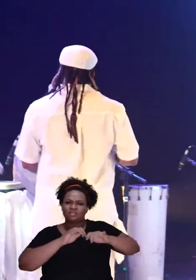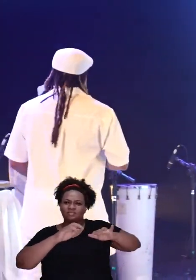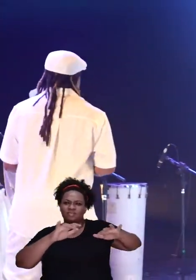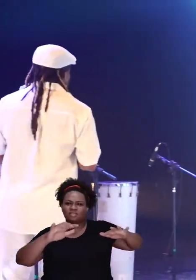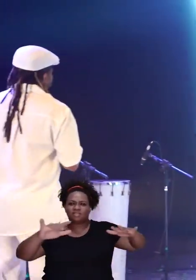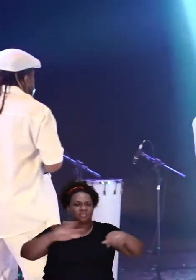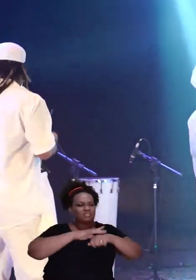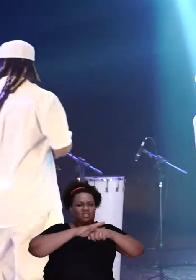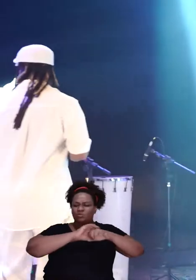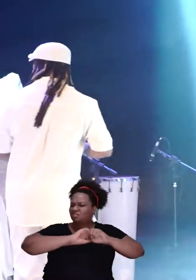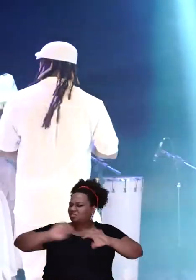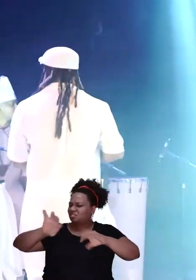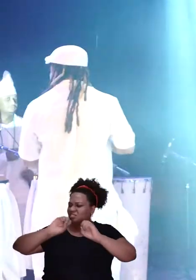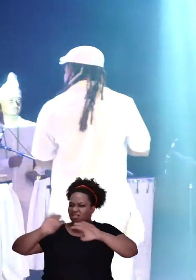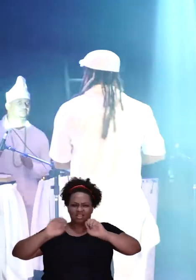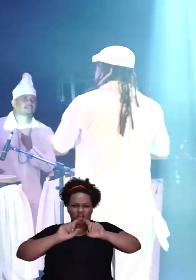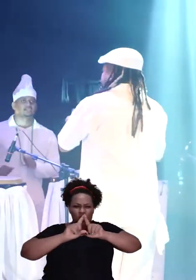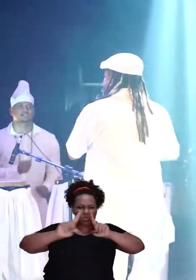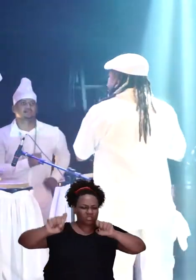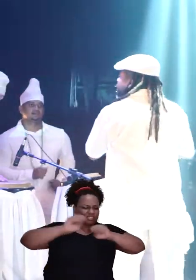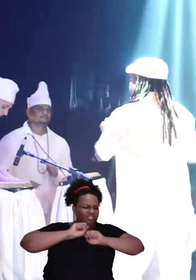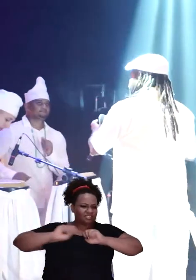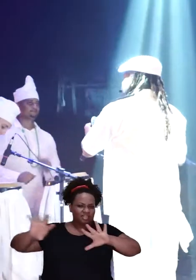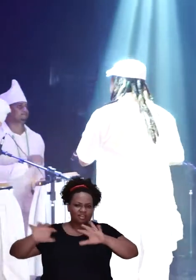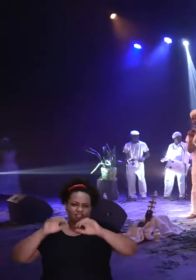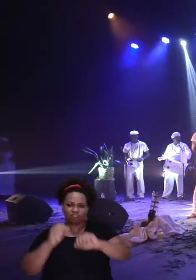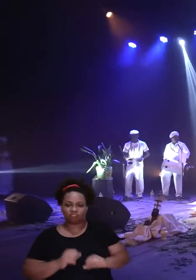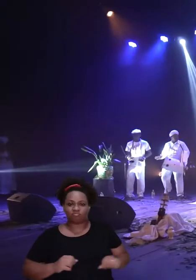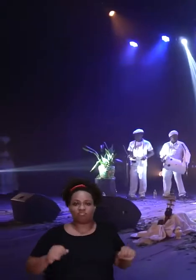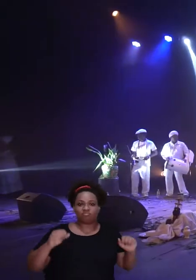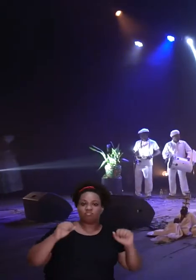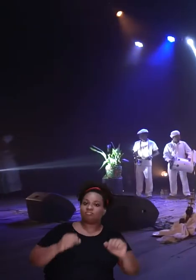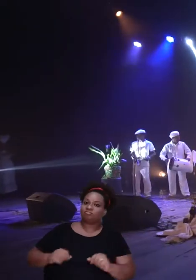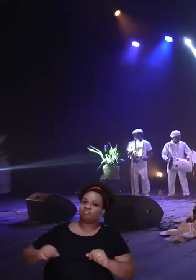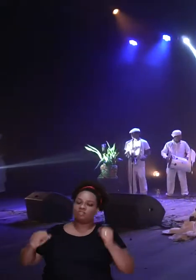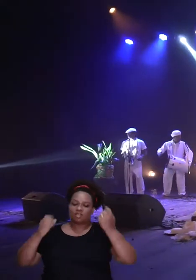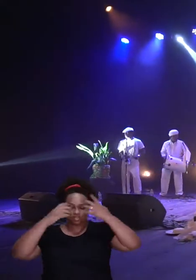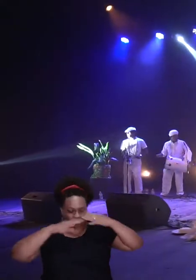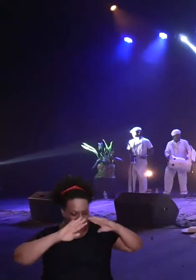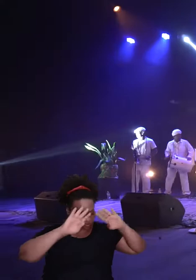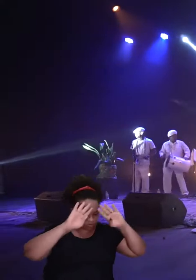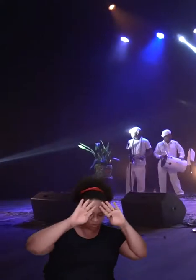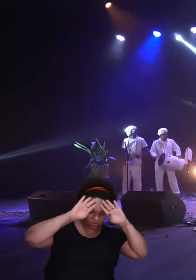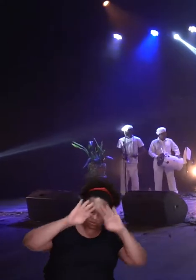doença da onde eu tenho nem vida foi longe a tua tu